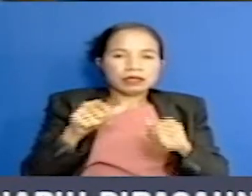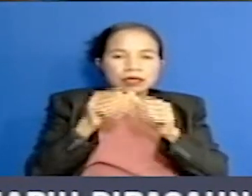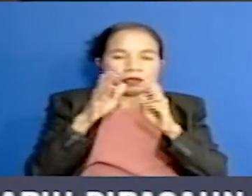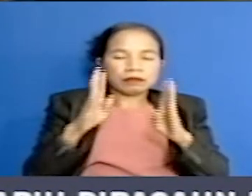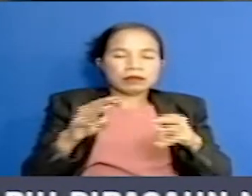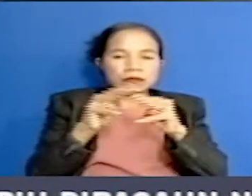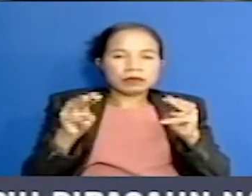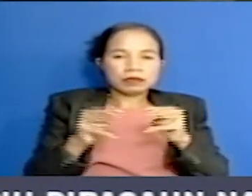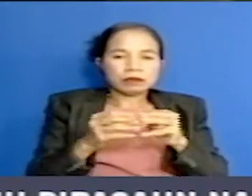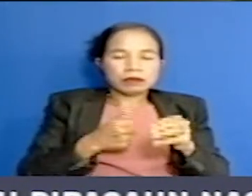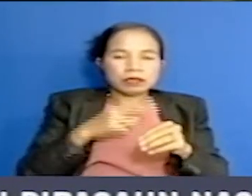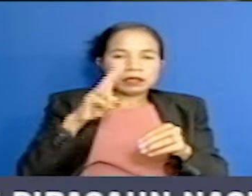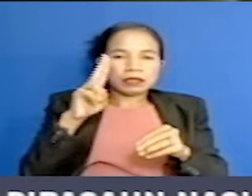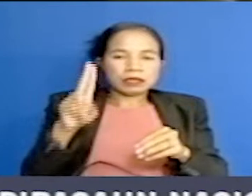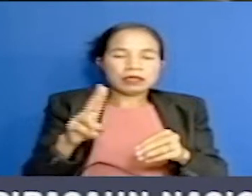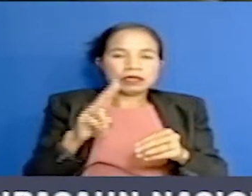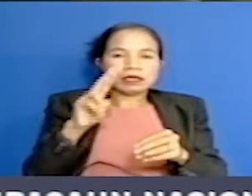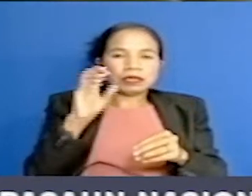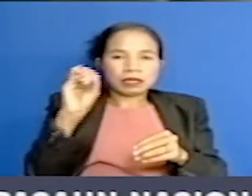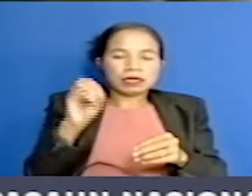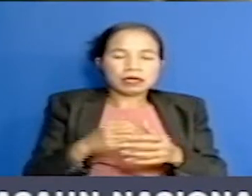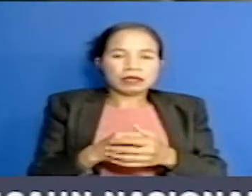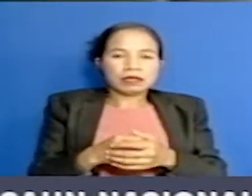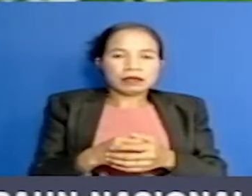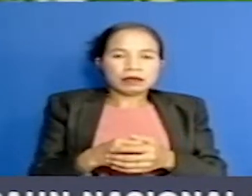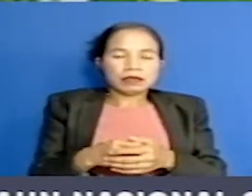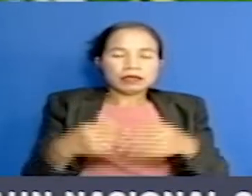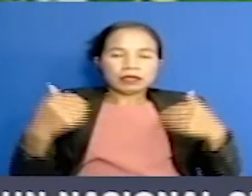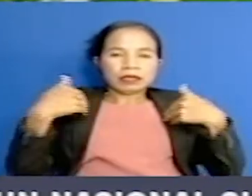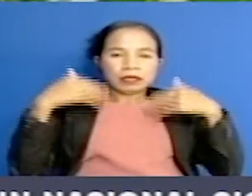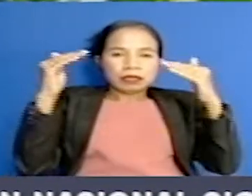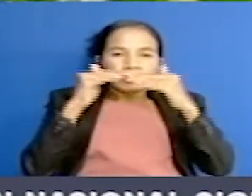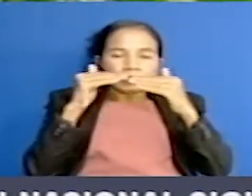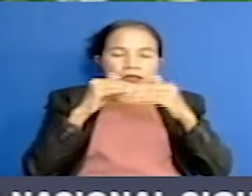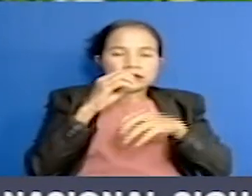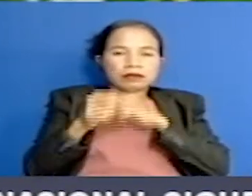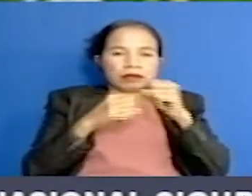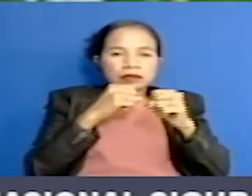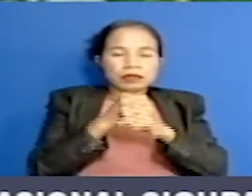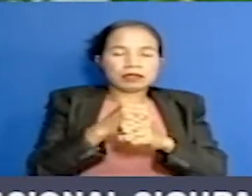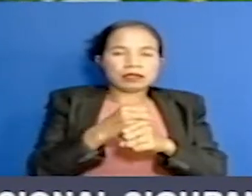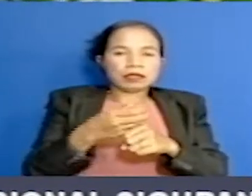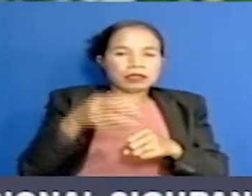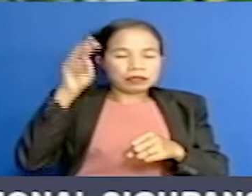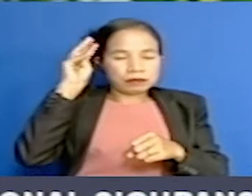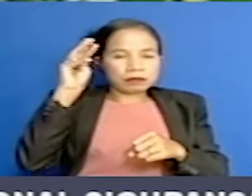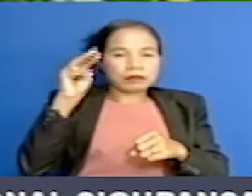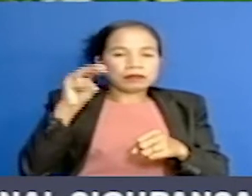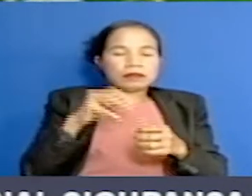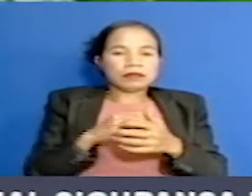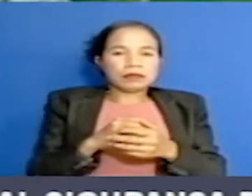Administrador municipio Ainaro Leuvezilo Amaral Pereira iha reunião anual holina sectorais iha municipio Ainaro